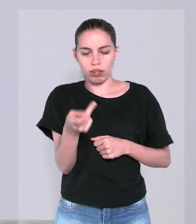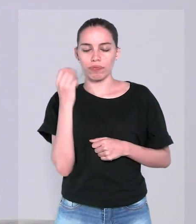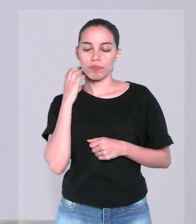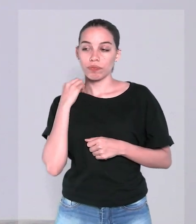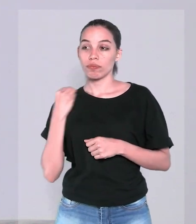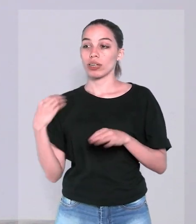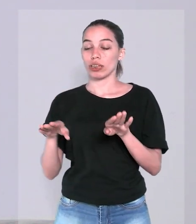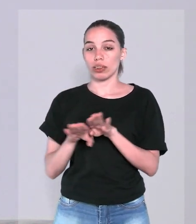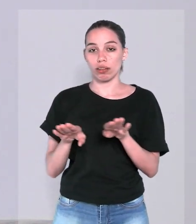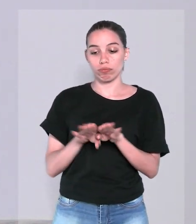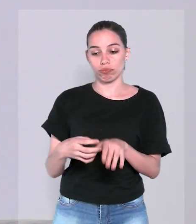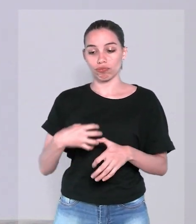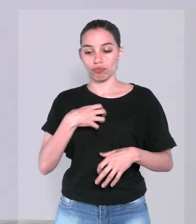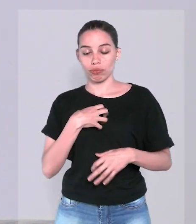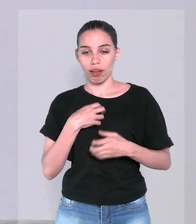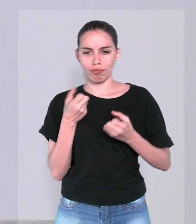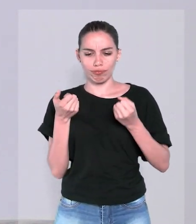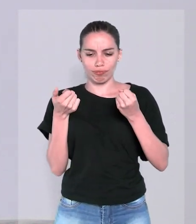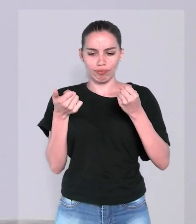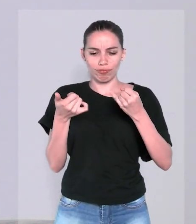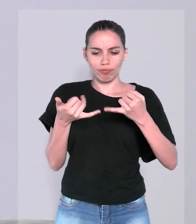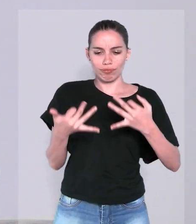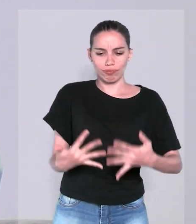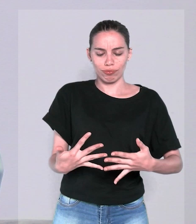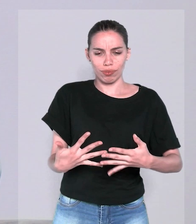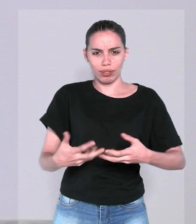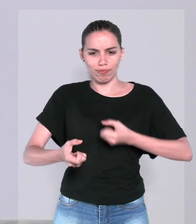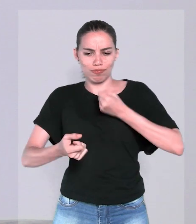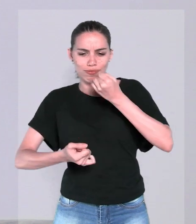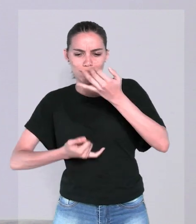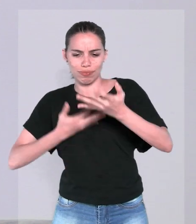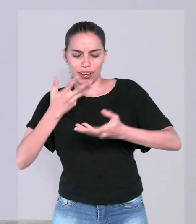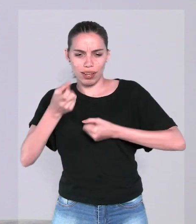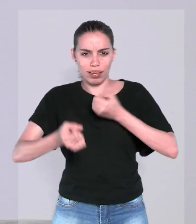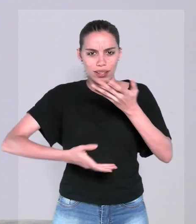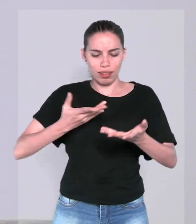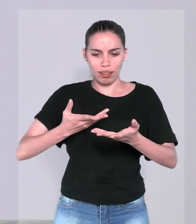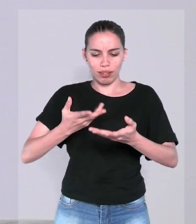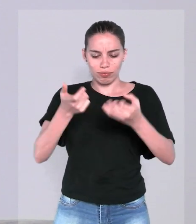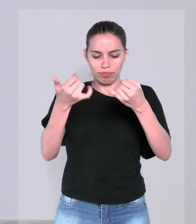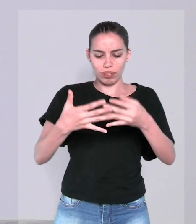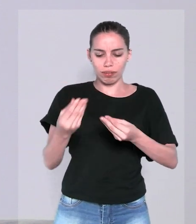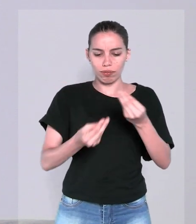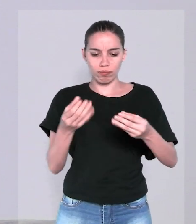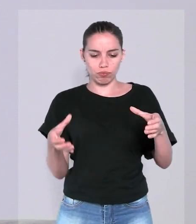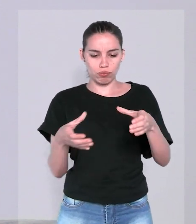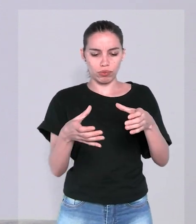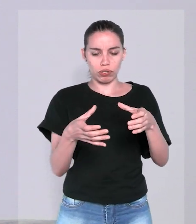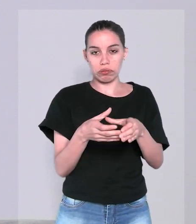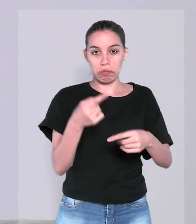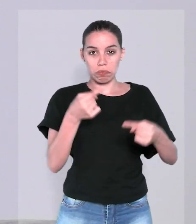manifestar do ponto de vista político, ideológico e, sobretudo, do ponto de vista da proteção da criança e